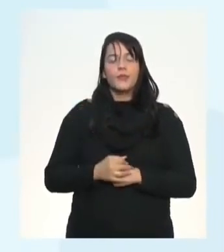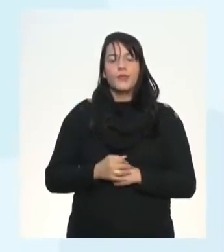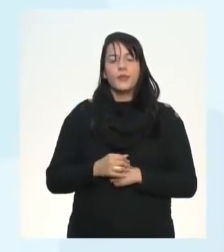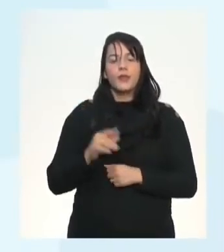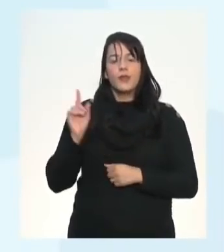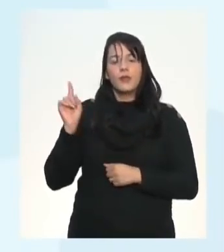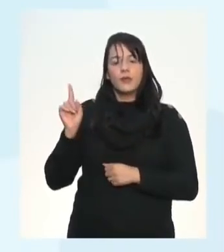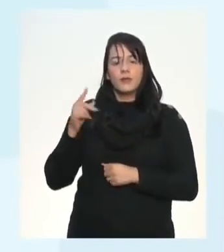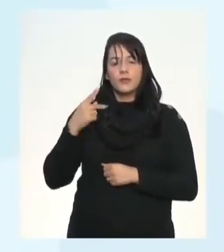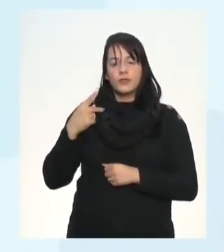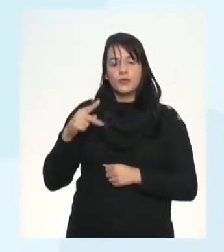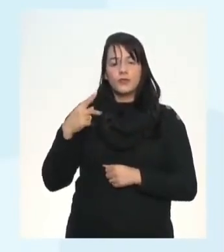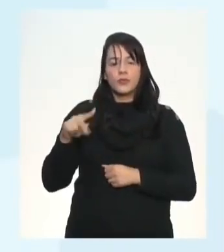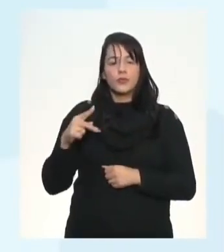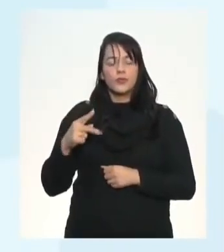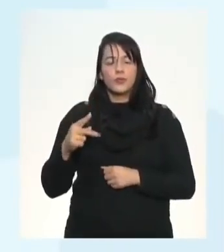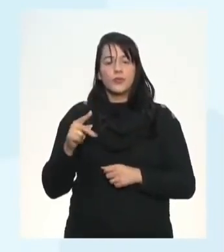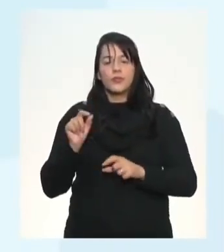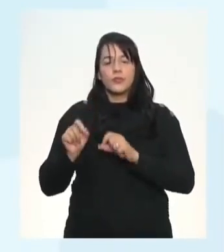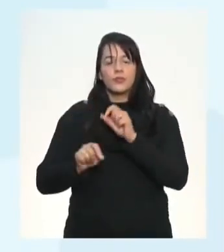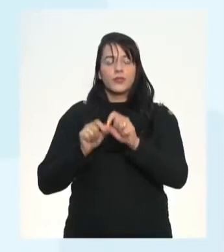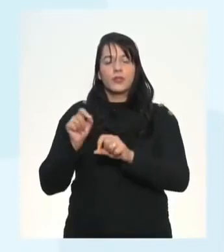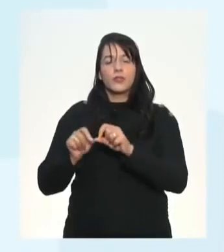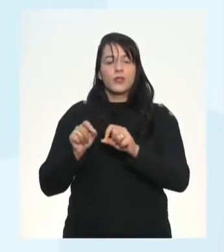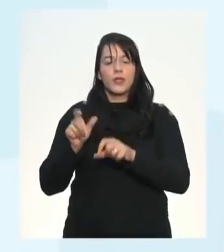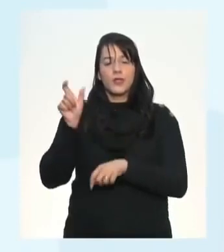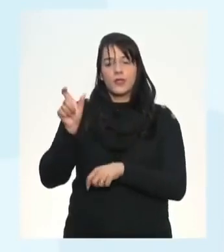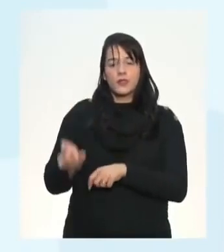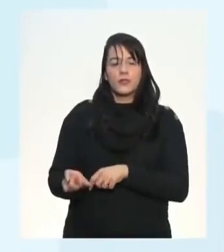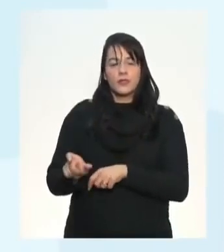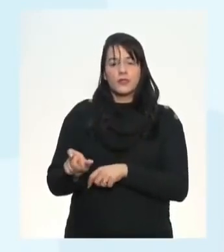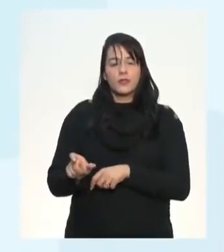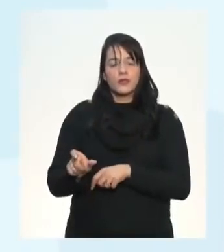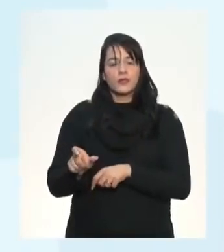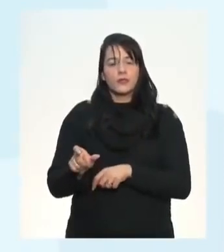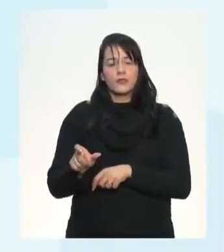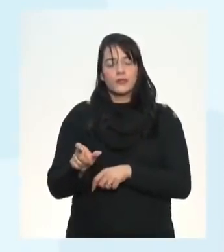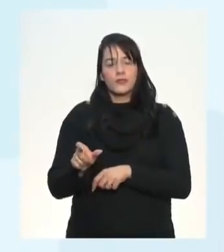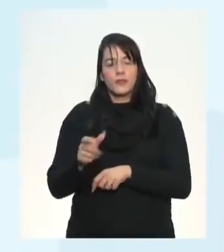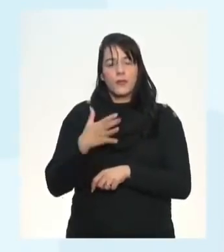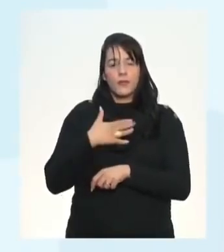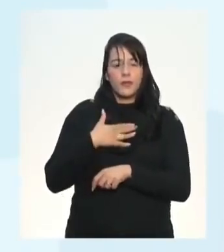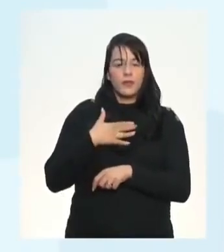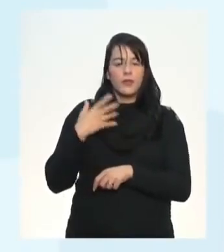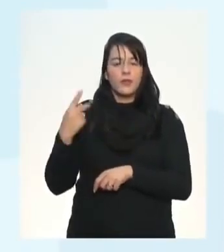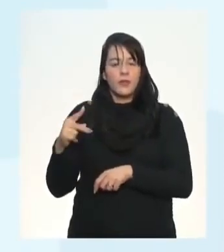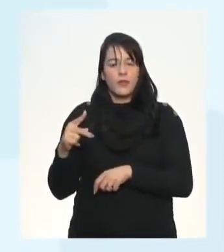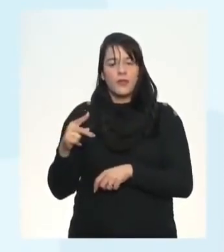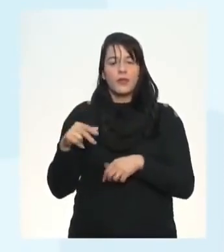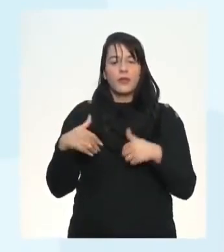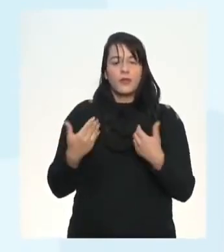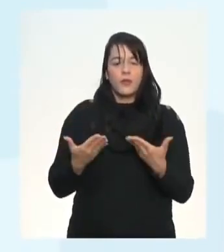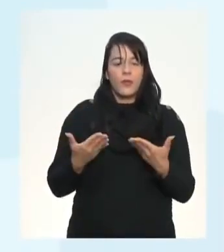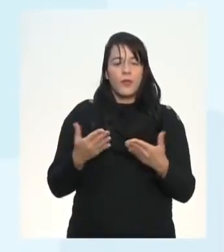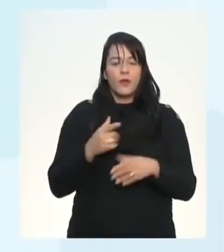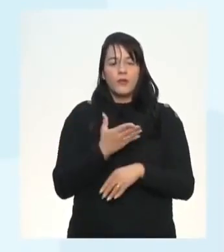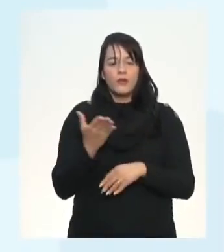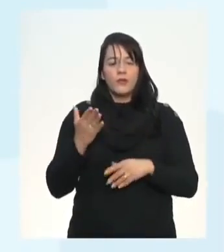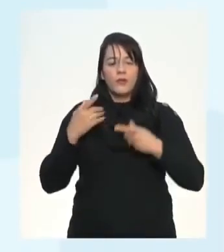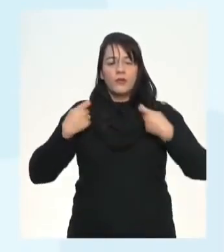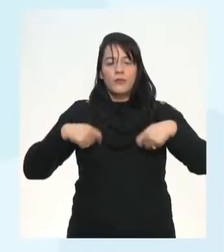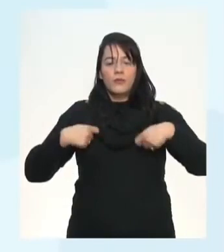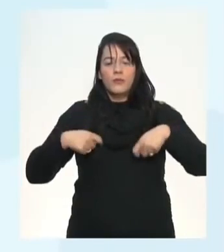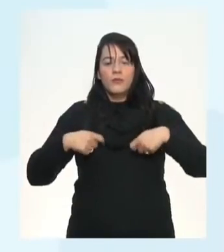uma característica, então, de quem é essa nota? Quem possui essa nota? Tá? Então, é necessário que você melhore